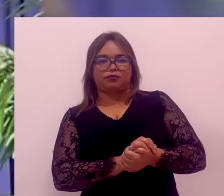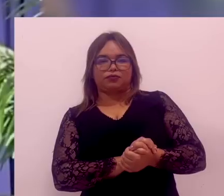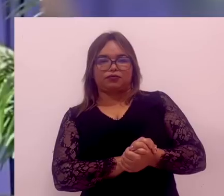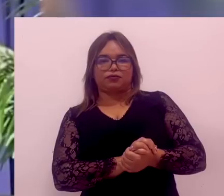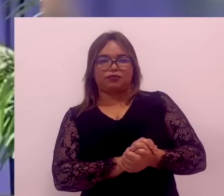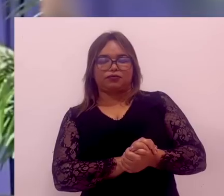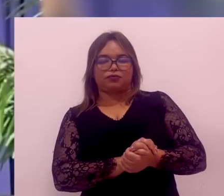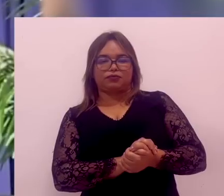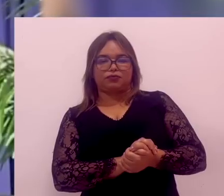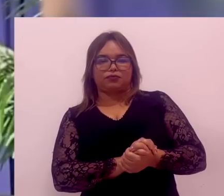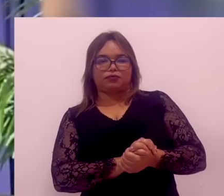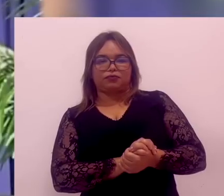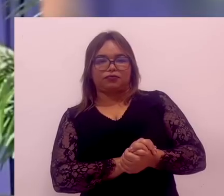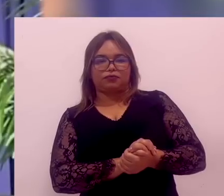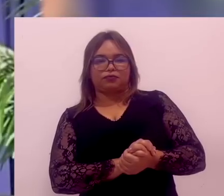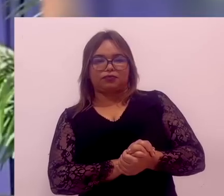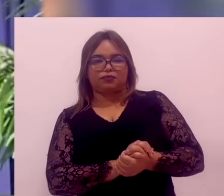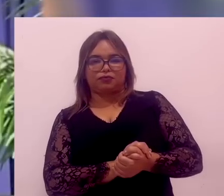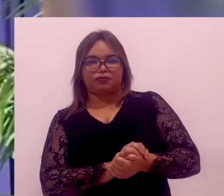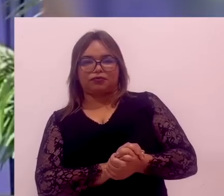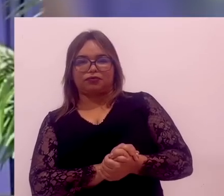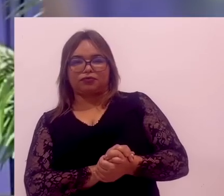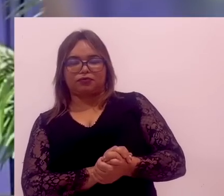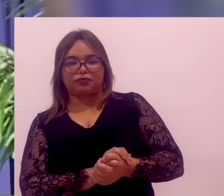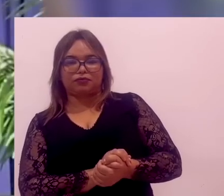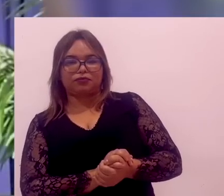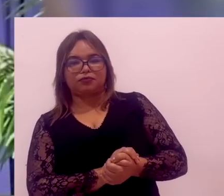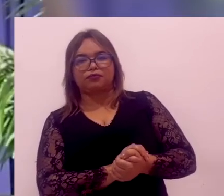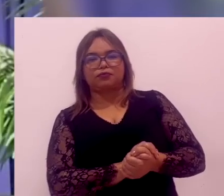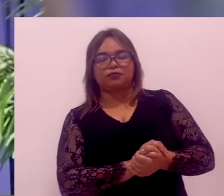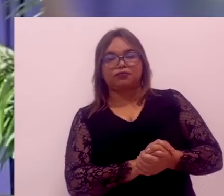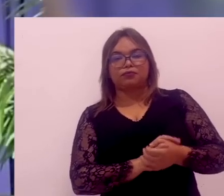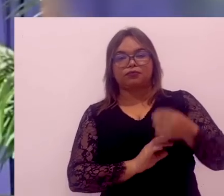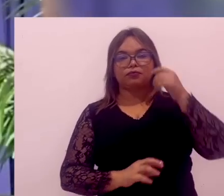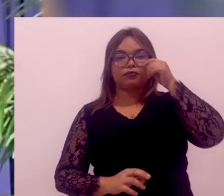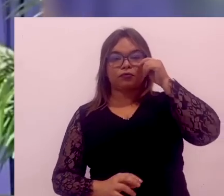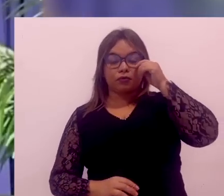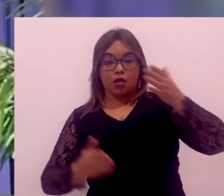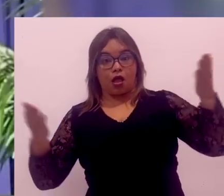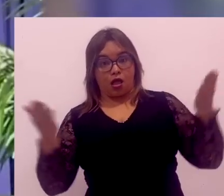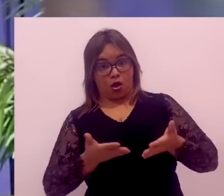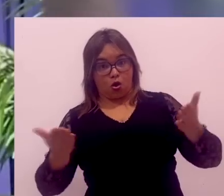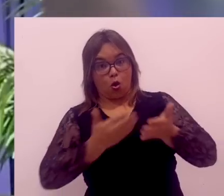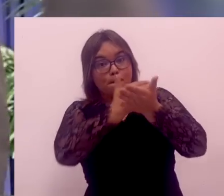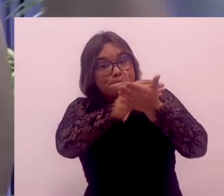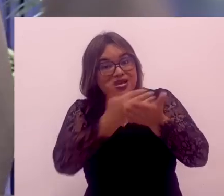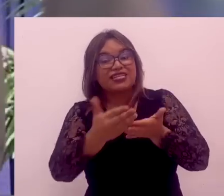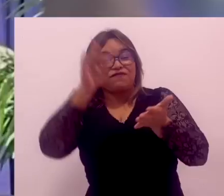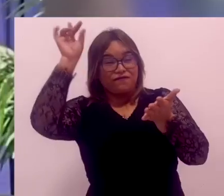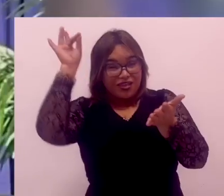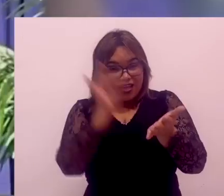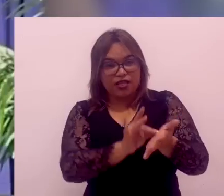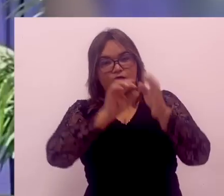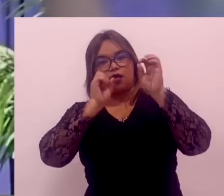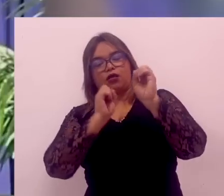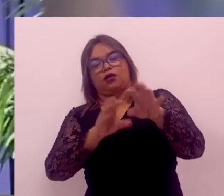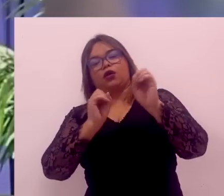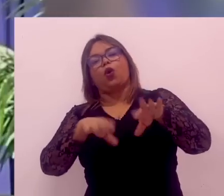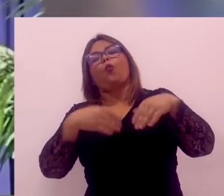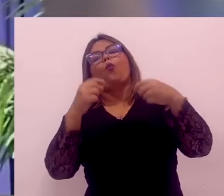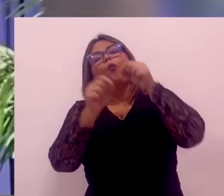Agora vamos entrar nos ensinos da maçonaria de fato. Nós olhamos apenas a estrutura básica.